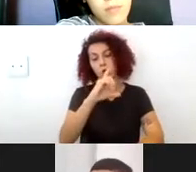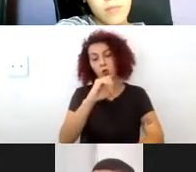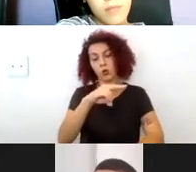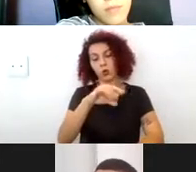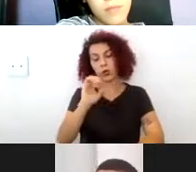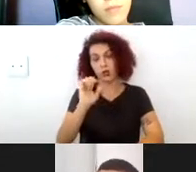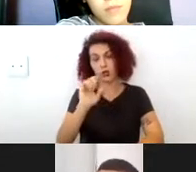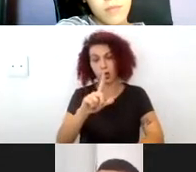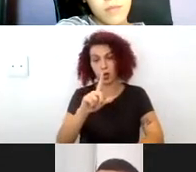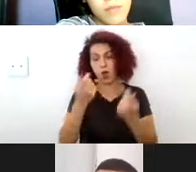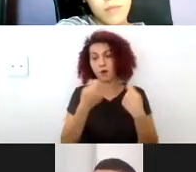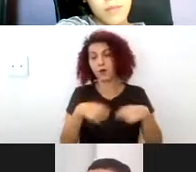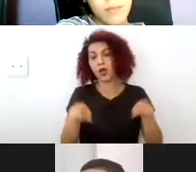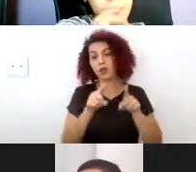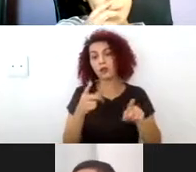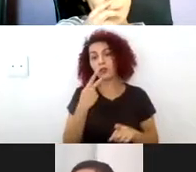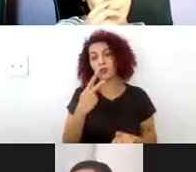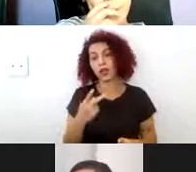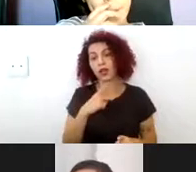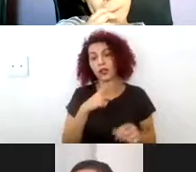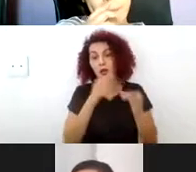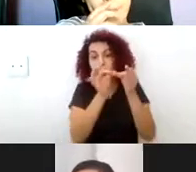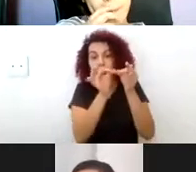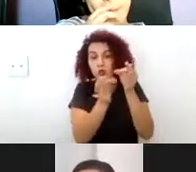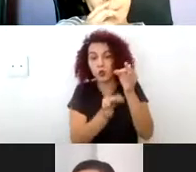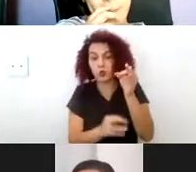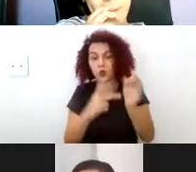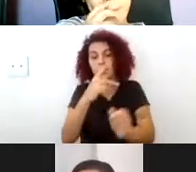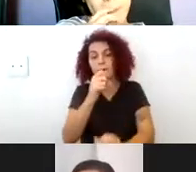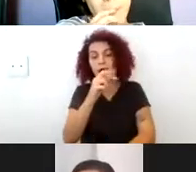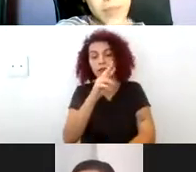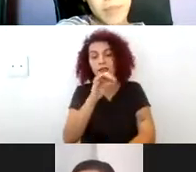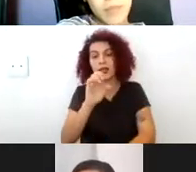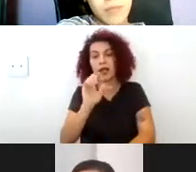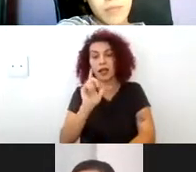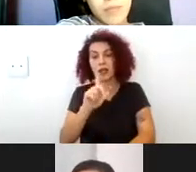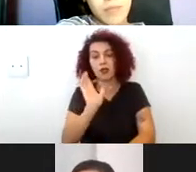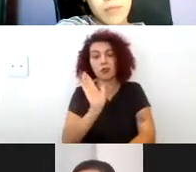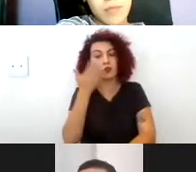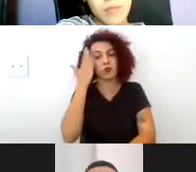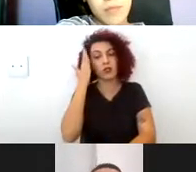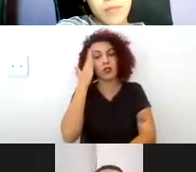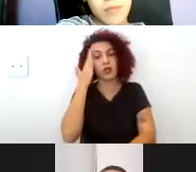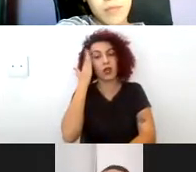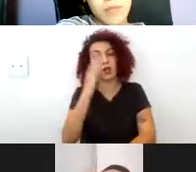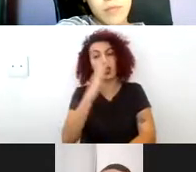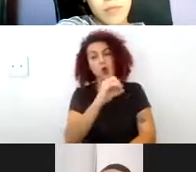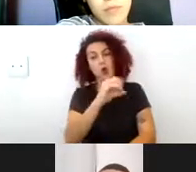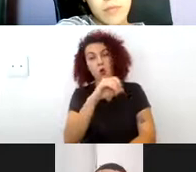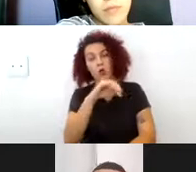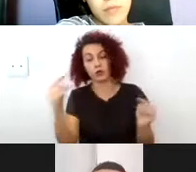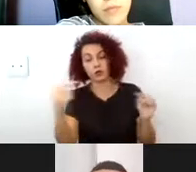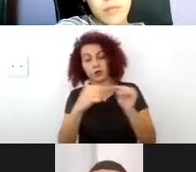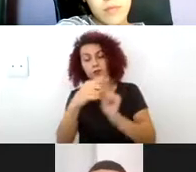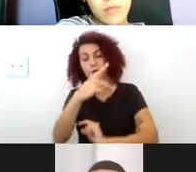eu não vou precisar dizer a ela que existe mistura patriarcal por trás porque ela sabe que colônia é patriarcado a colônia Talvez